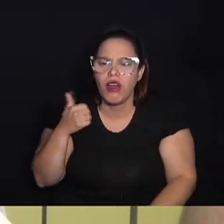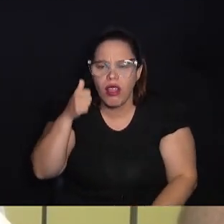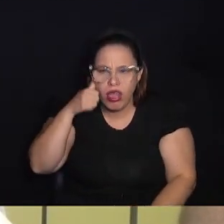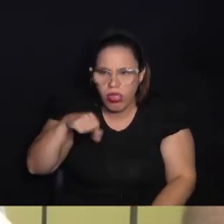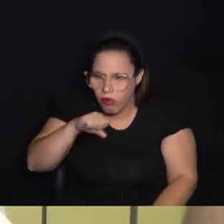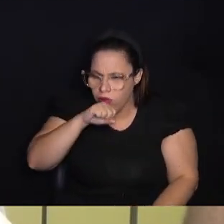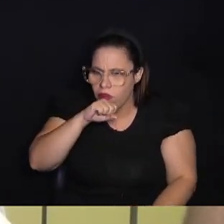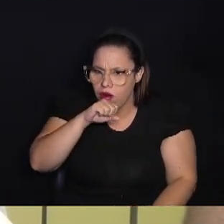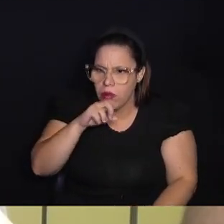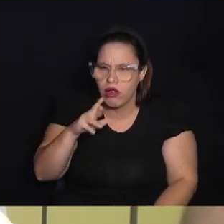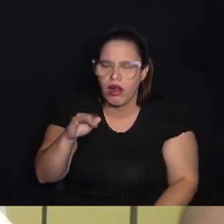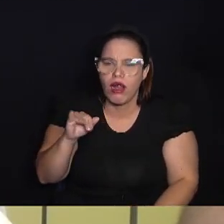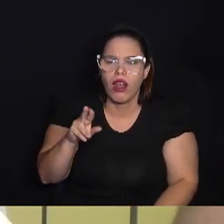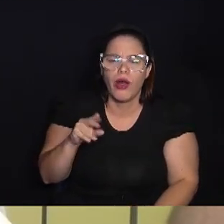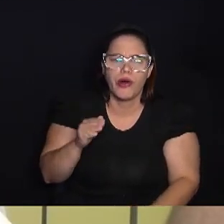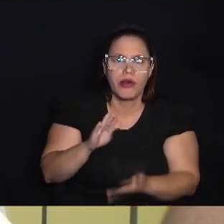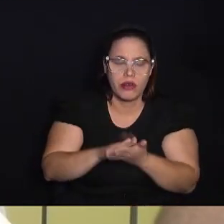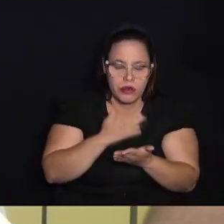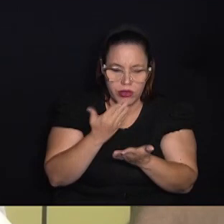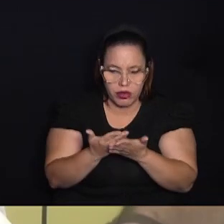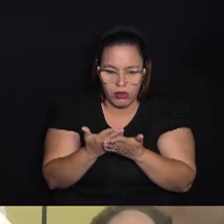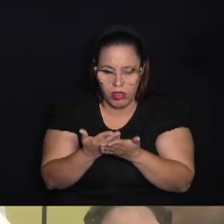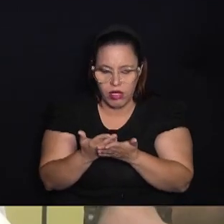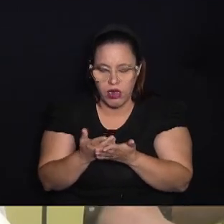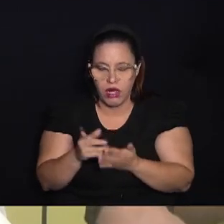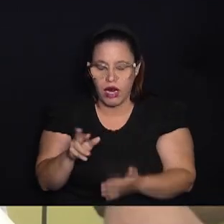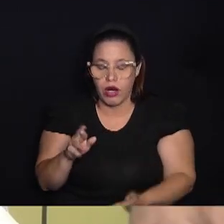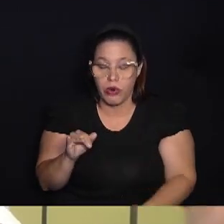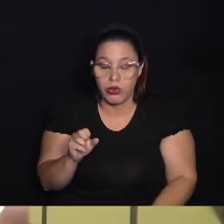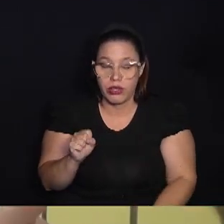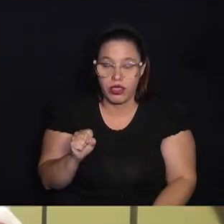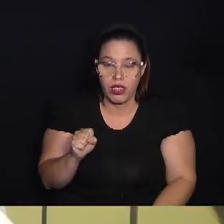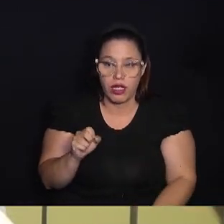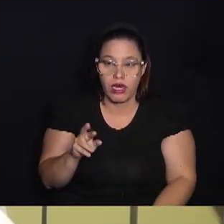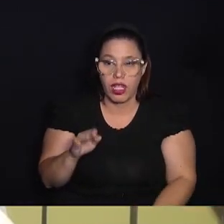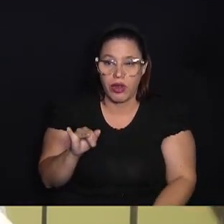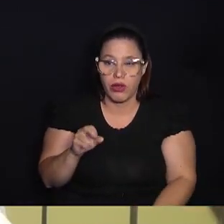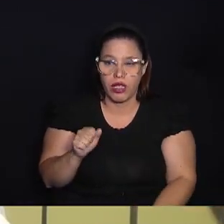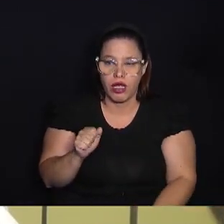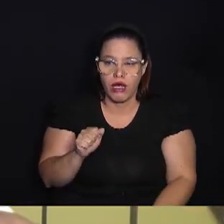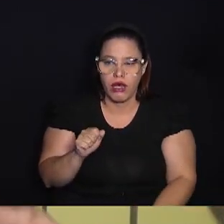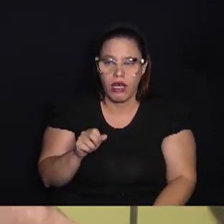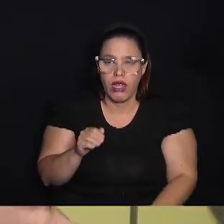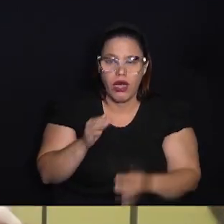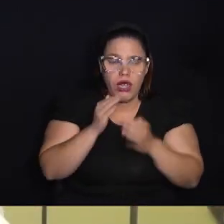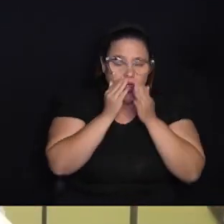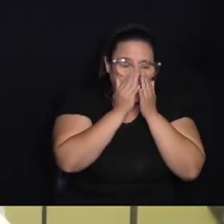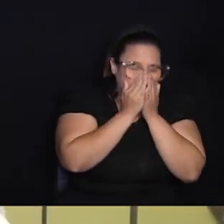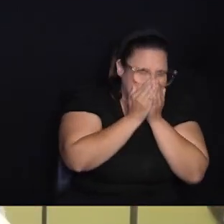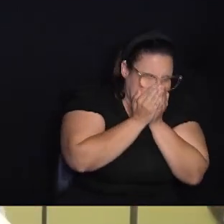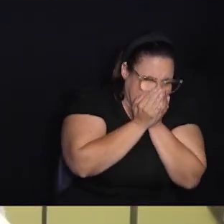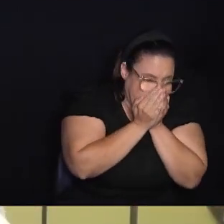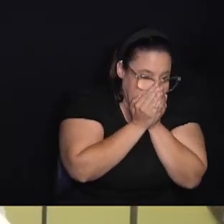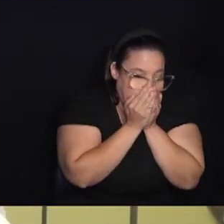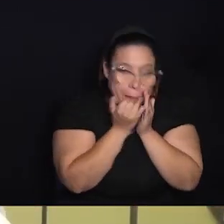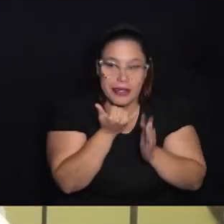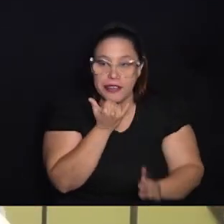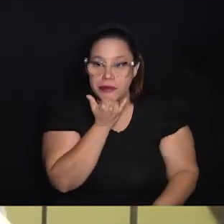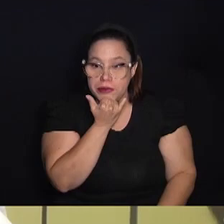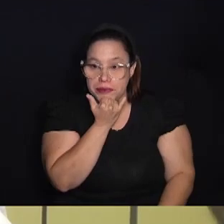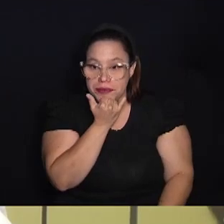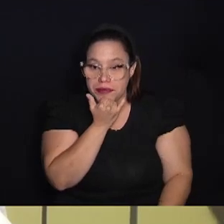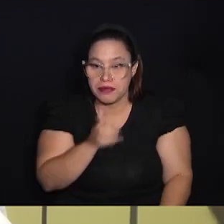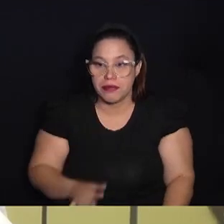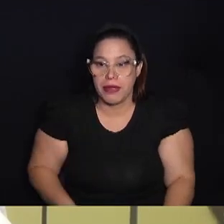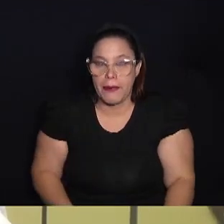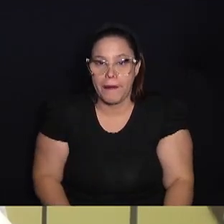baseado num livro do Dr Carlos Queiroz que escreveu esse esse livro com base documental dessa história fato